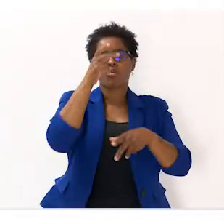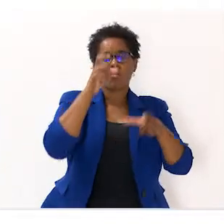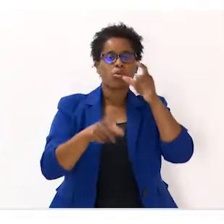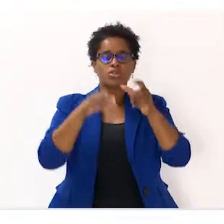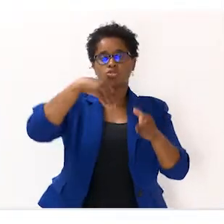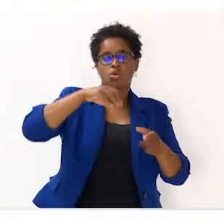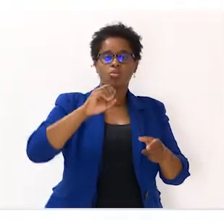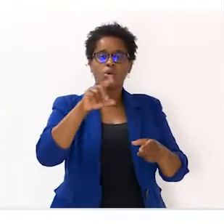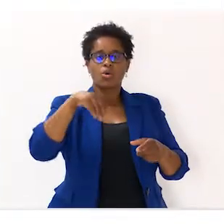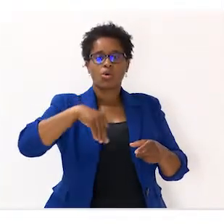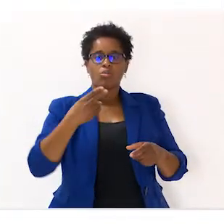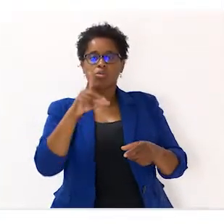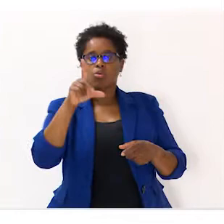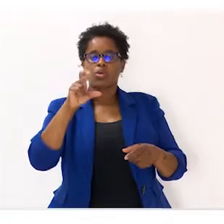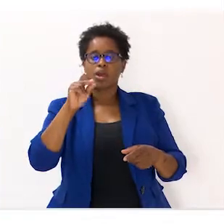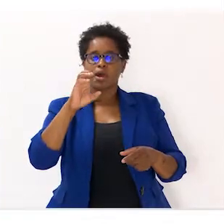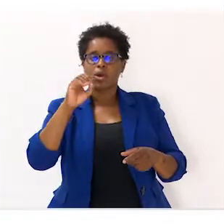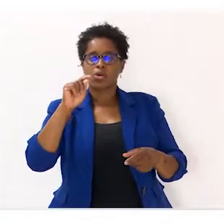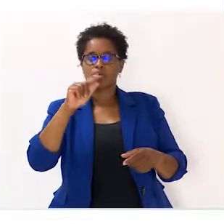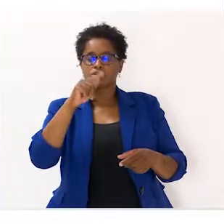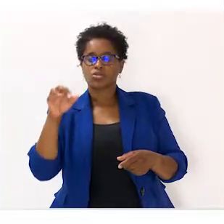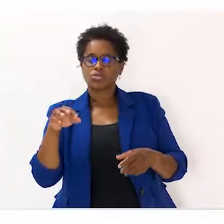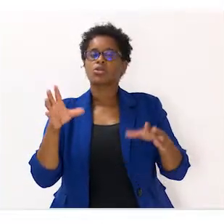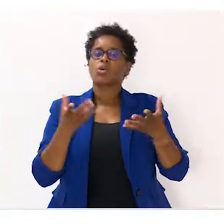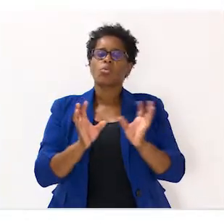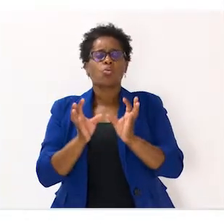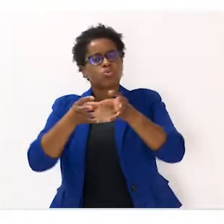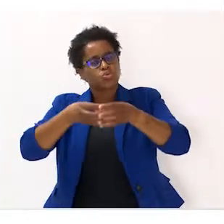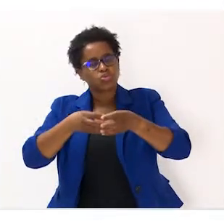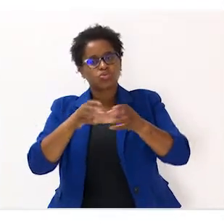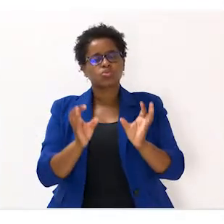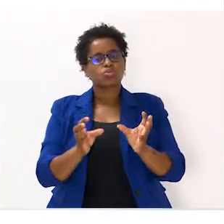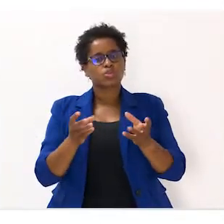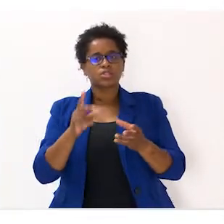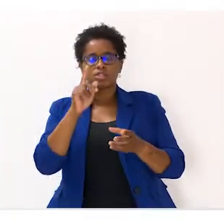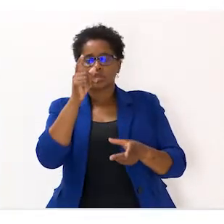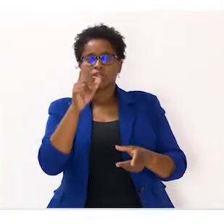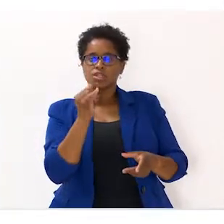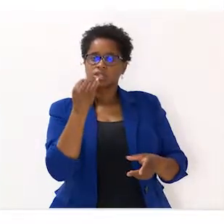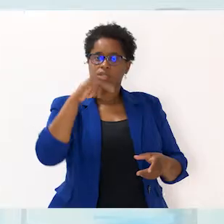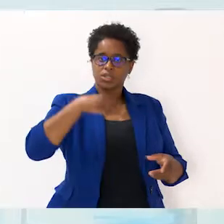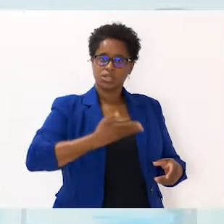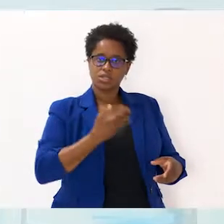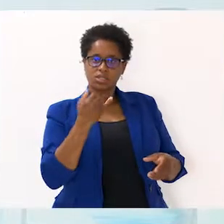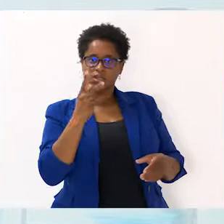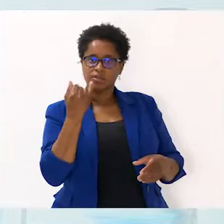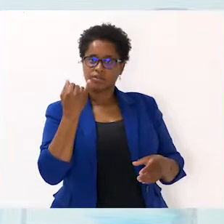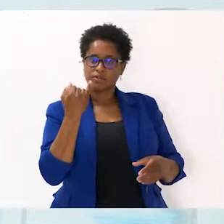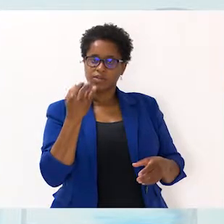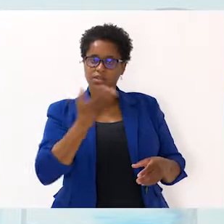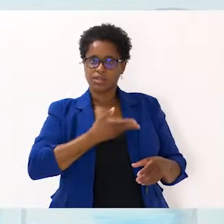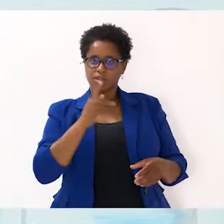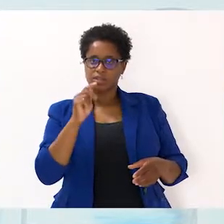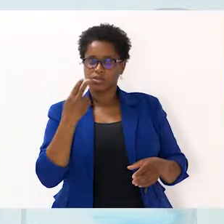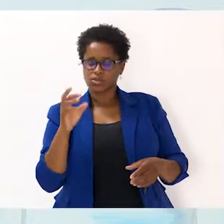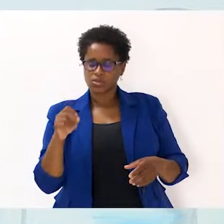são o quê? Conjuntos de indivíduos da mesma espécie. Então, uma população é um conjunto de